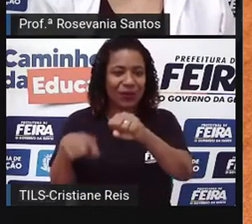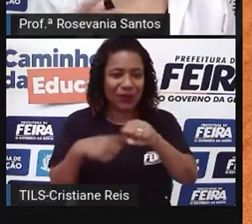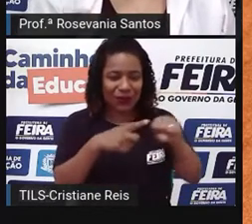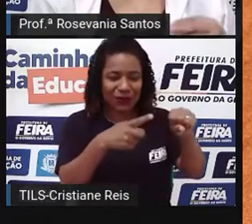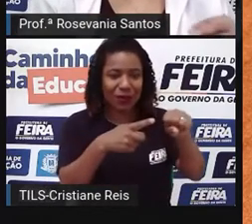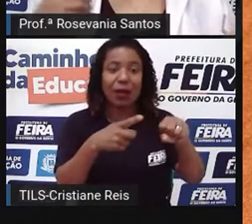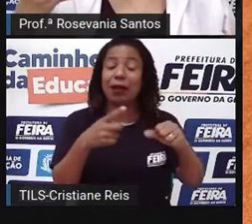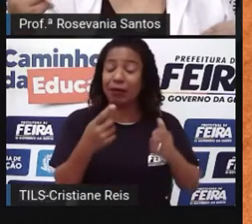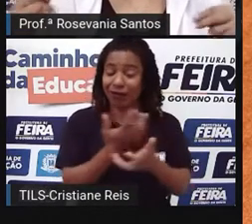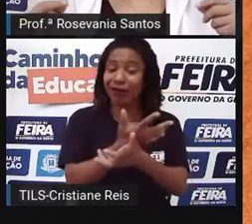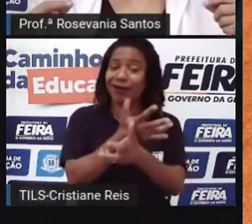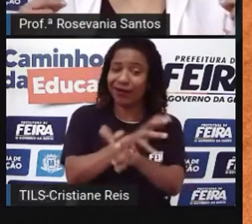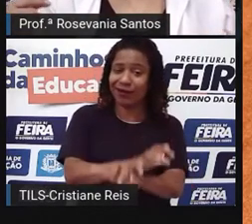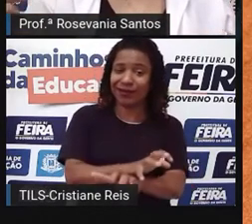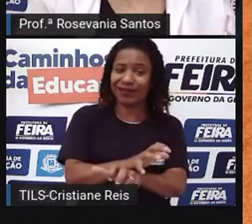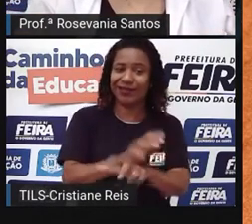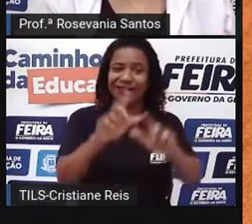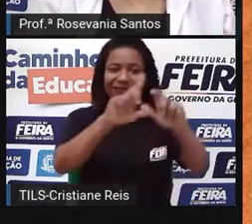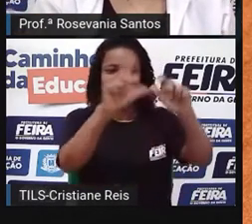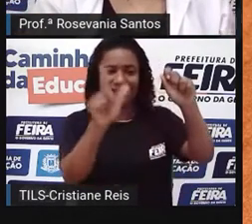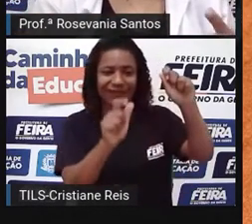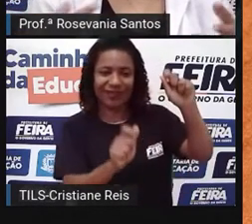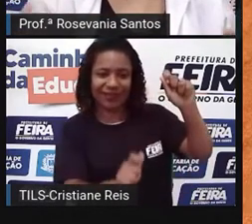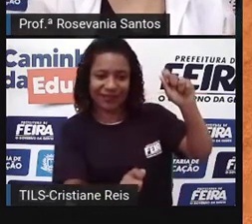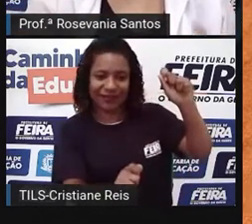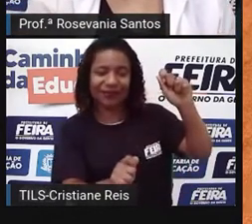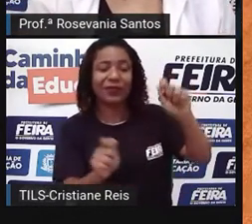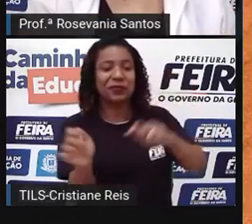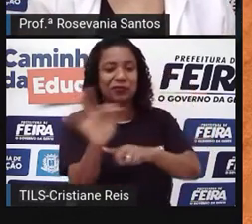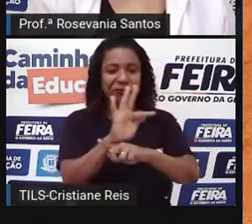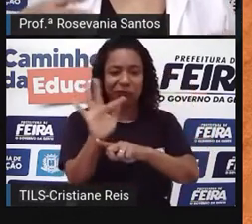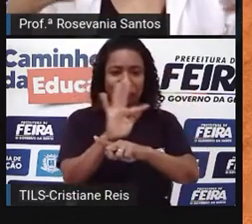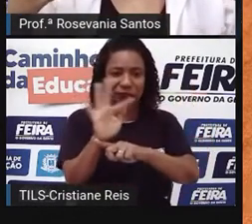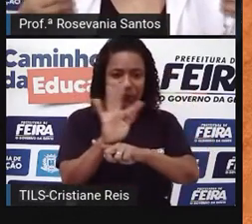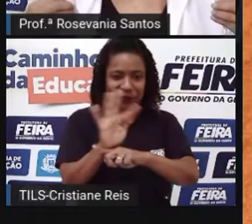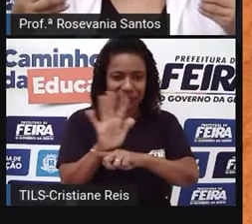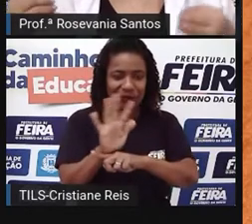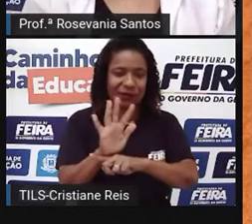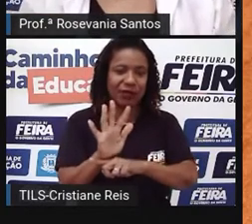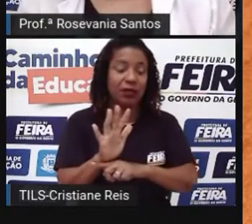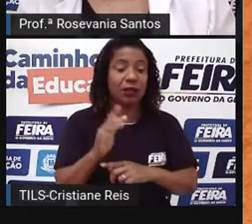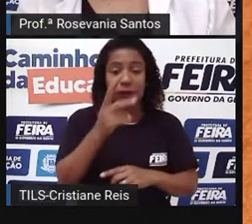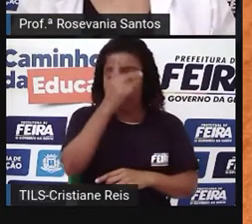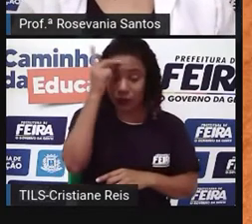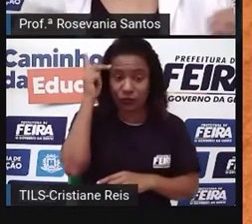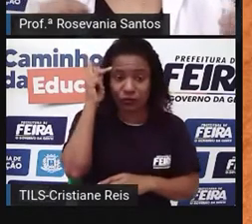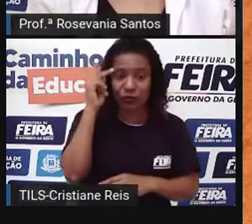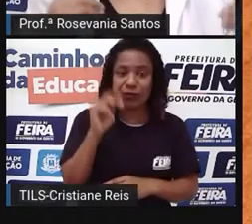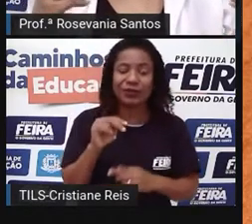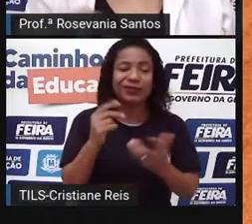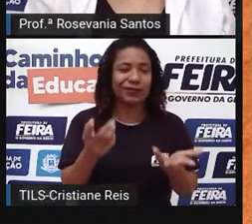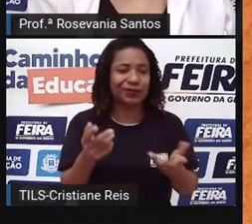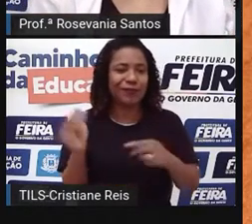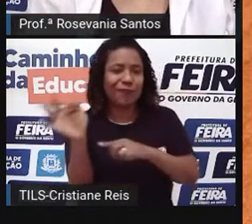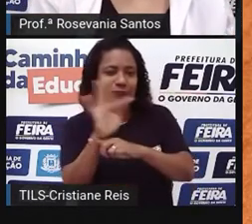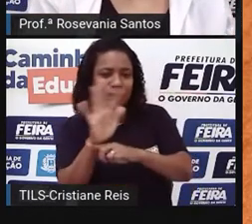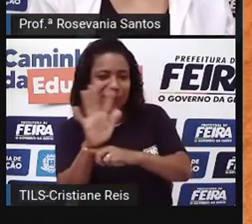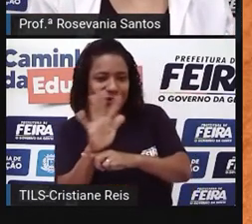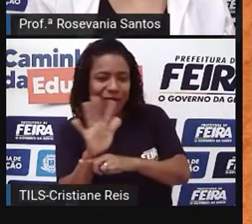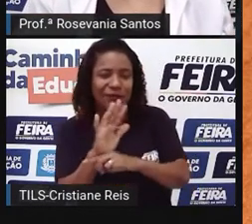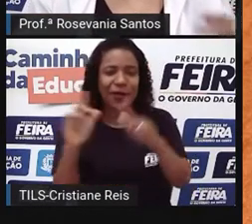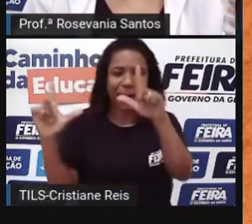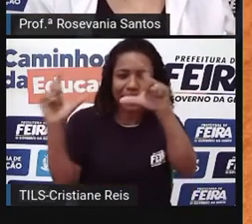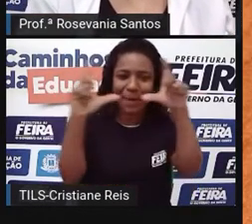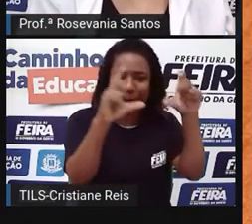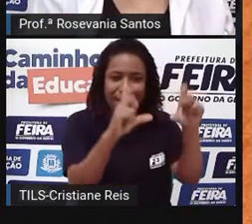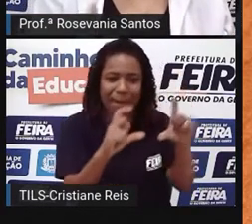a África, ela já é muito explorada assim as suas imagens pela diversidade de paisagens que nós